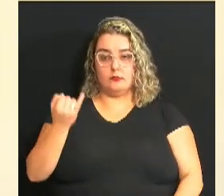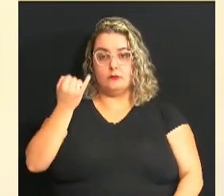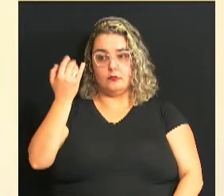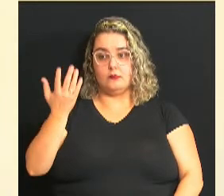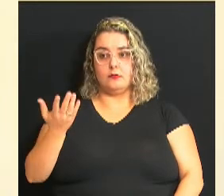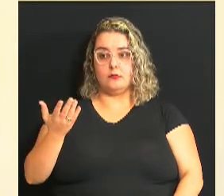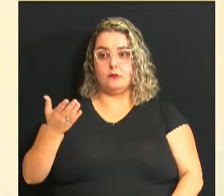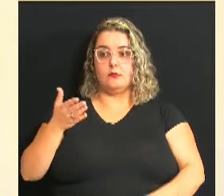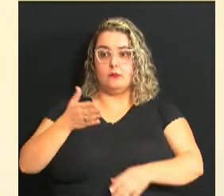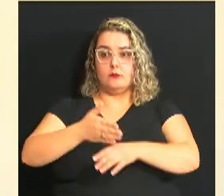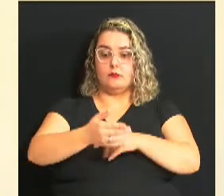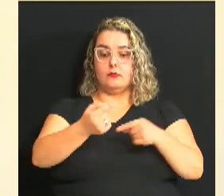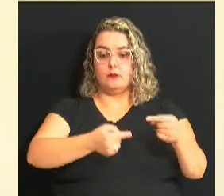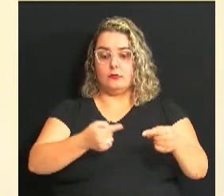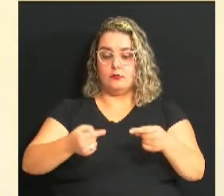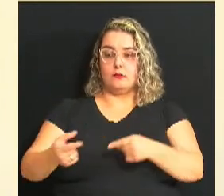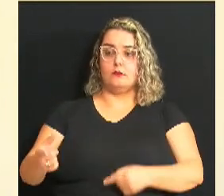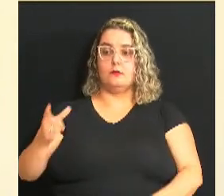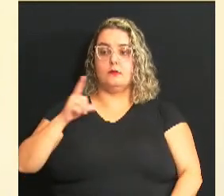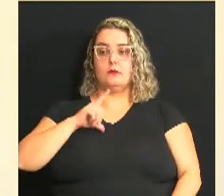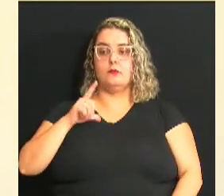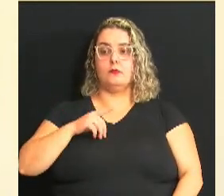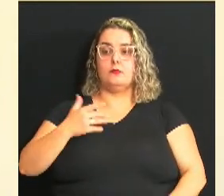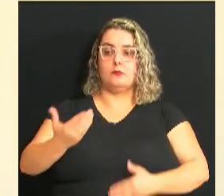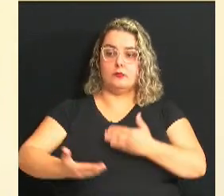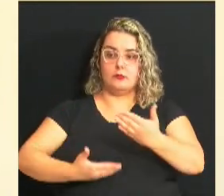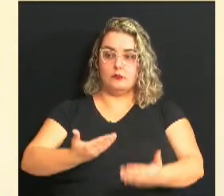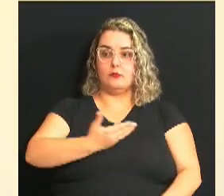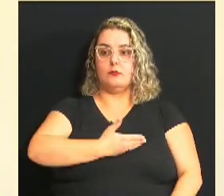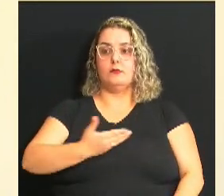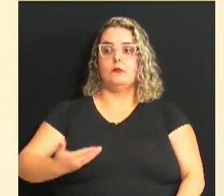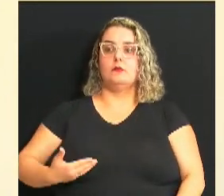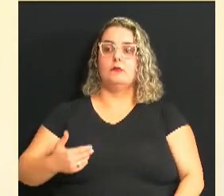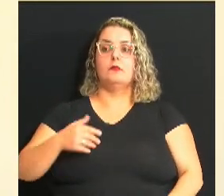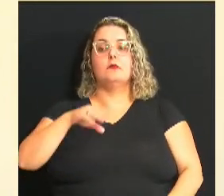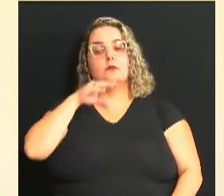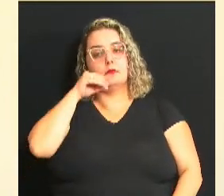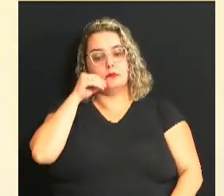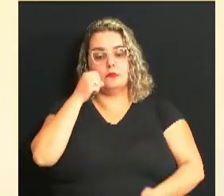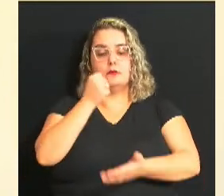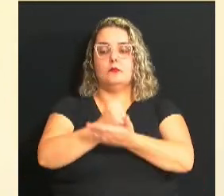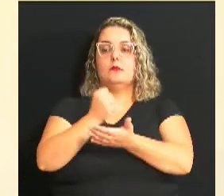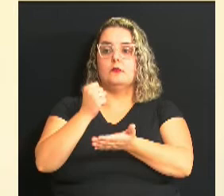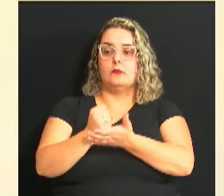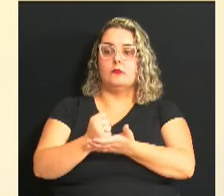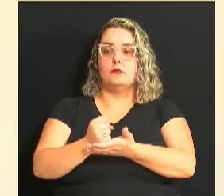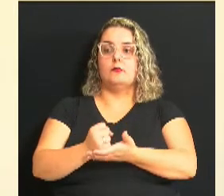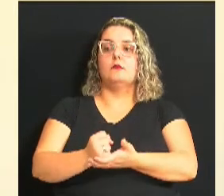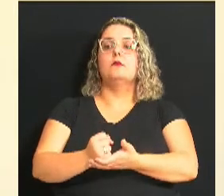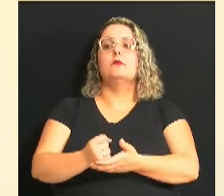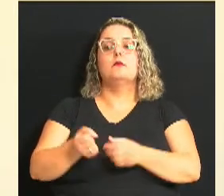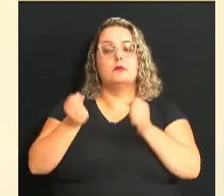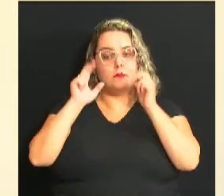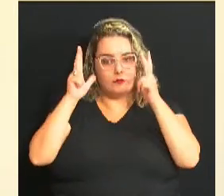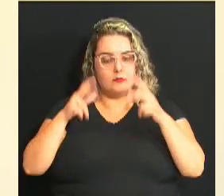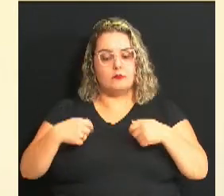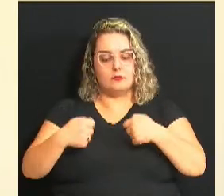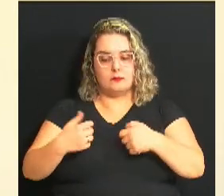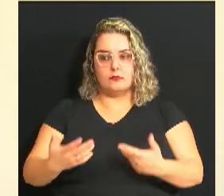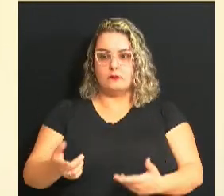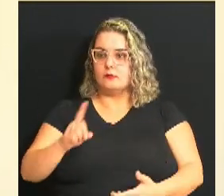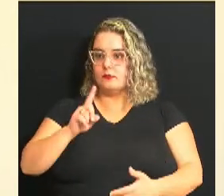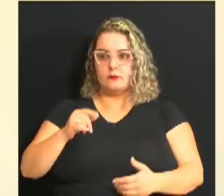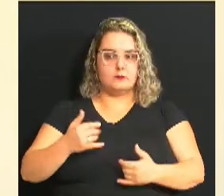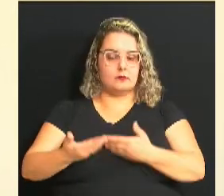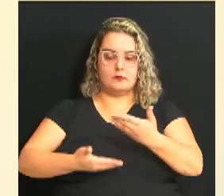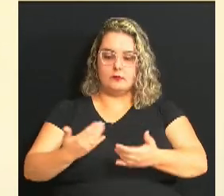nessa disputa para que a gente tenha servidores, tenha funcionários contratados, com o know-how necessário. Não é um serviço de eletricista que